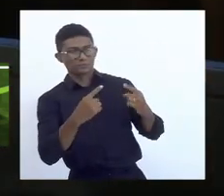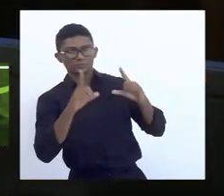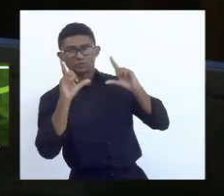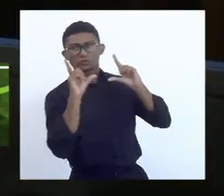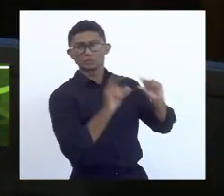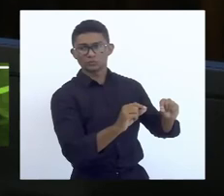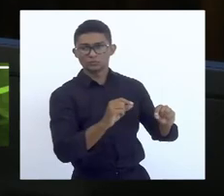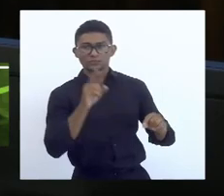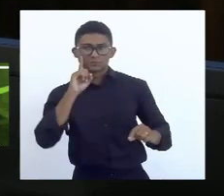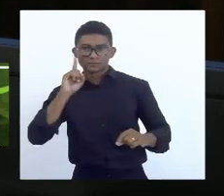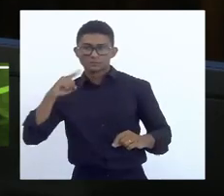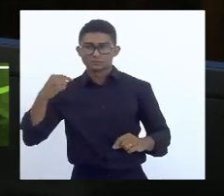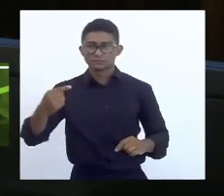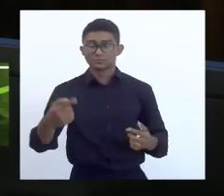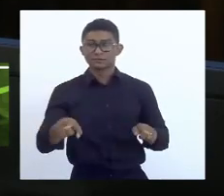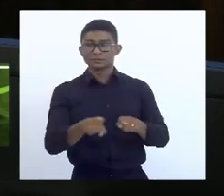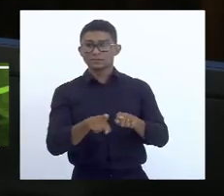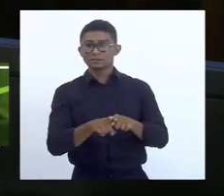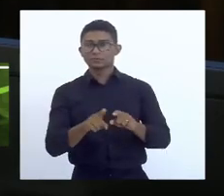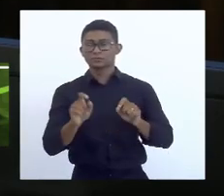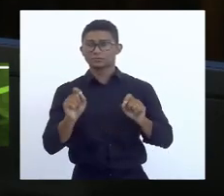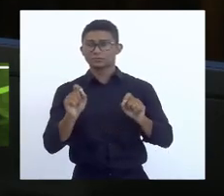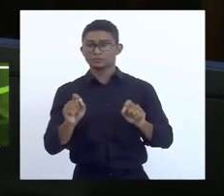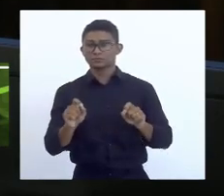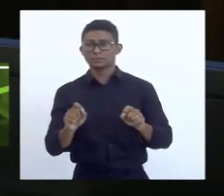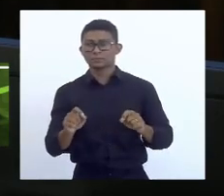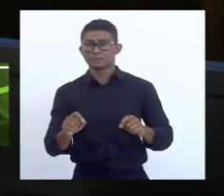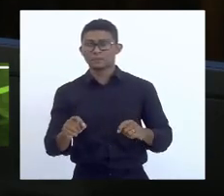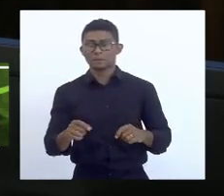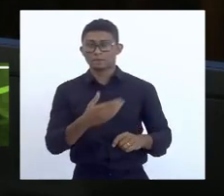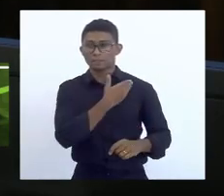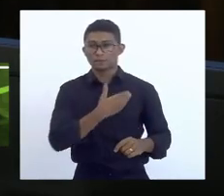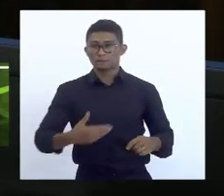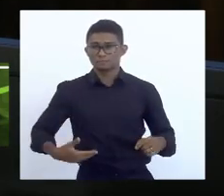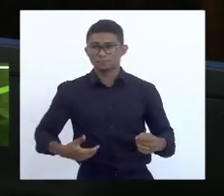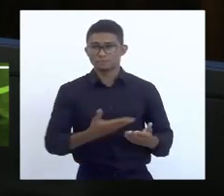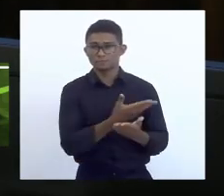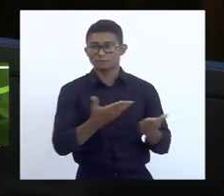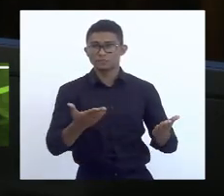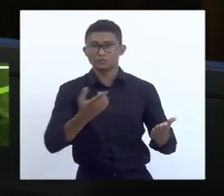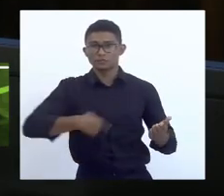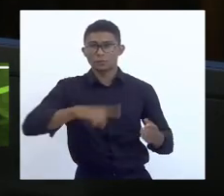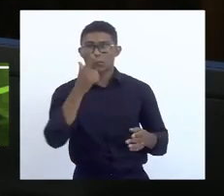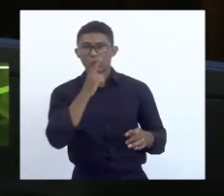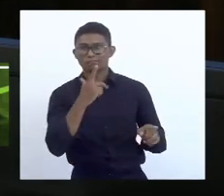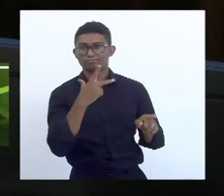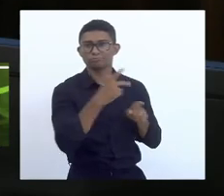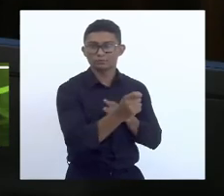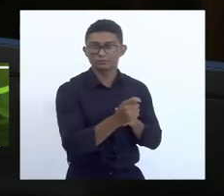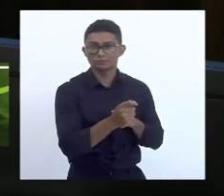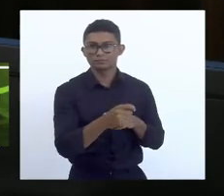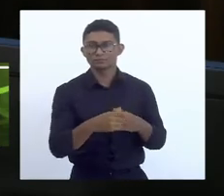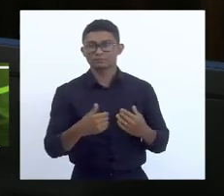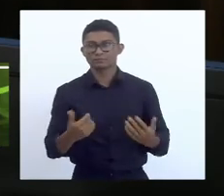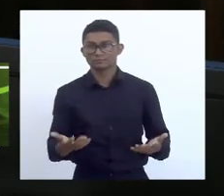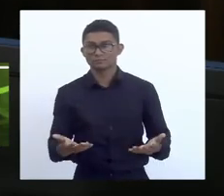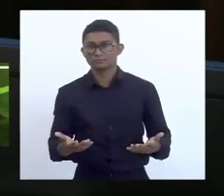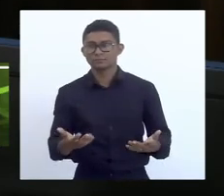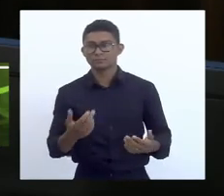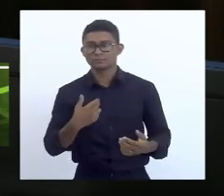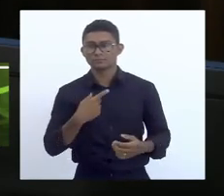mas também provocando o poder público a superarmos isso. Então, eu queria fazer no rol